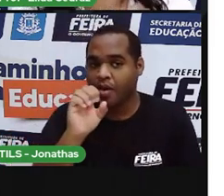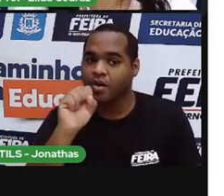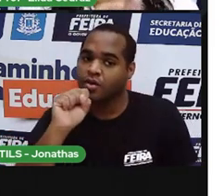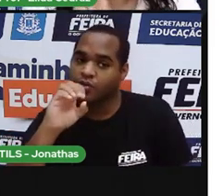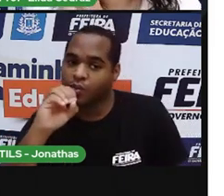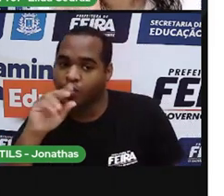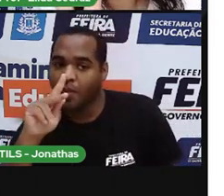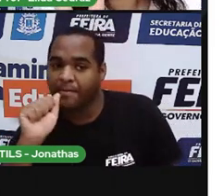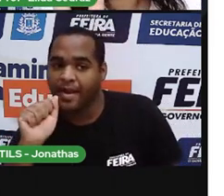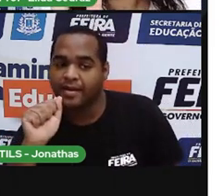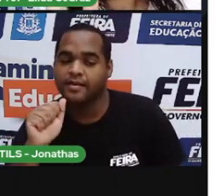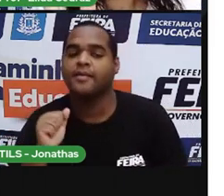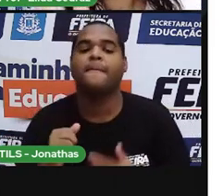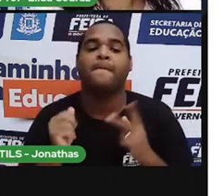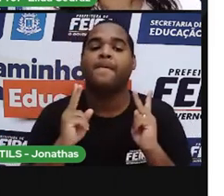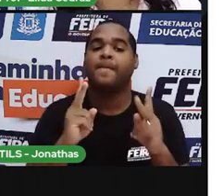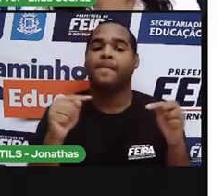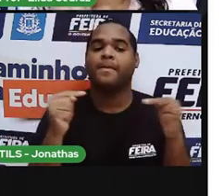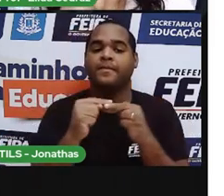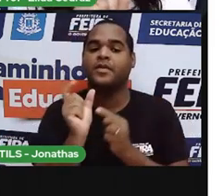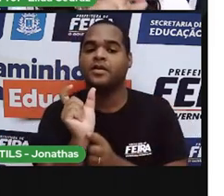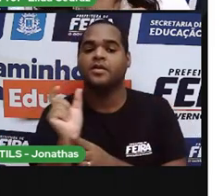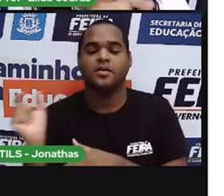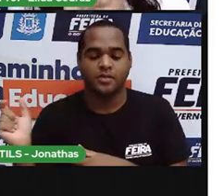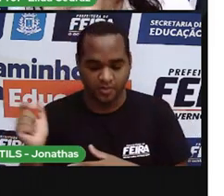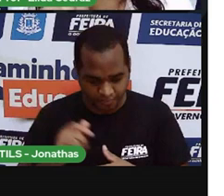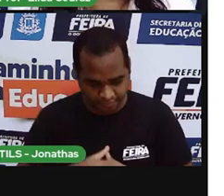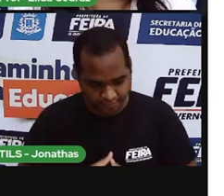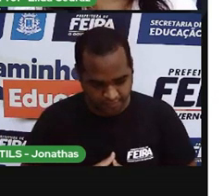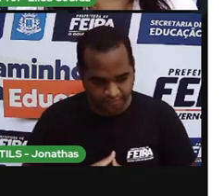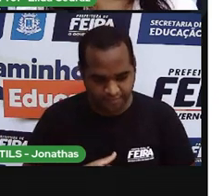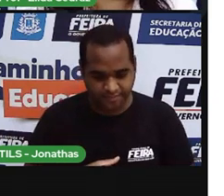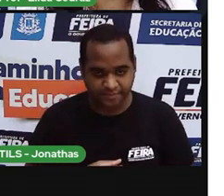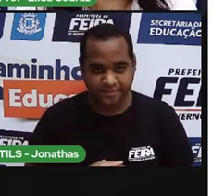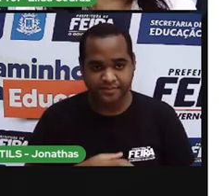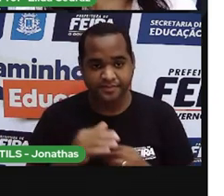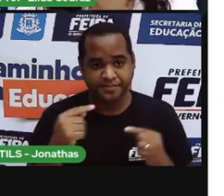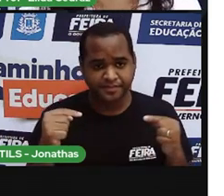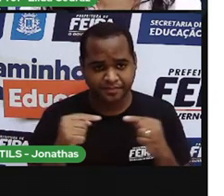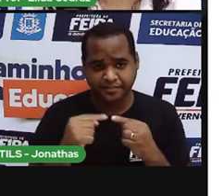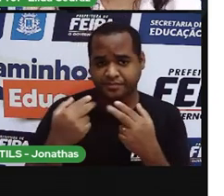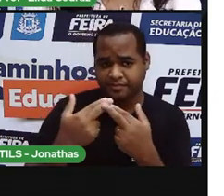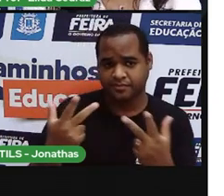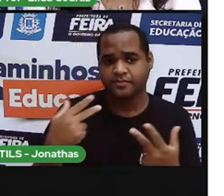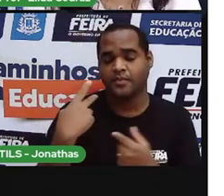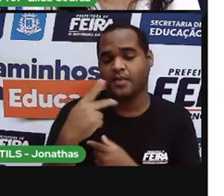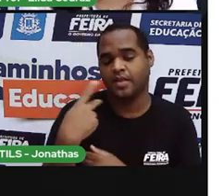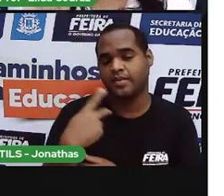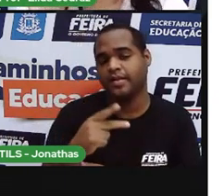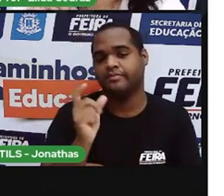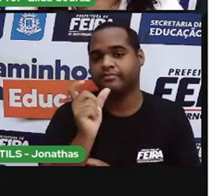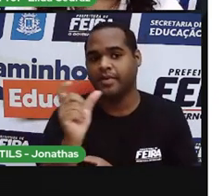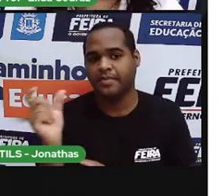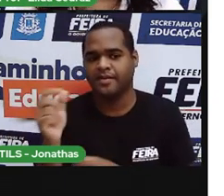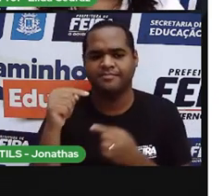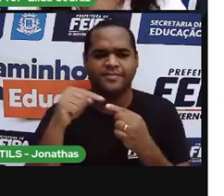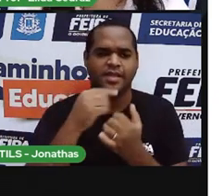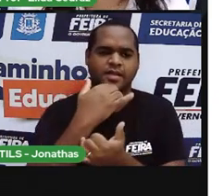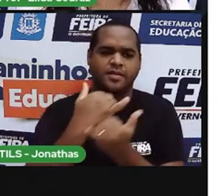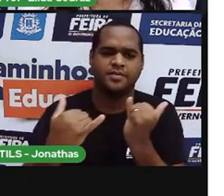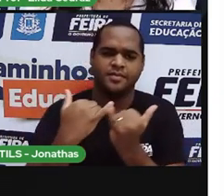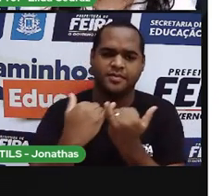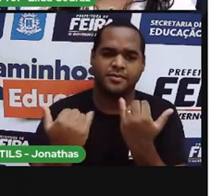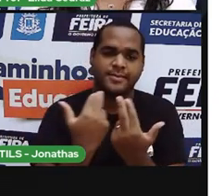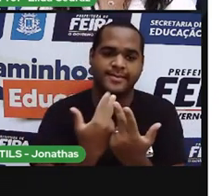Sopa. Continua com duas sílabas. As consoantes são as mesmas, mas a palavra é